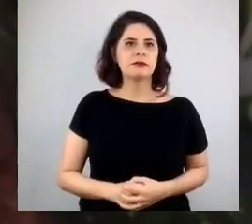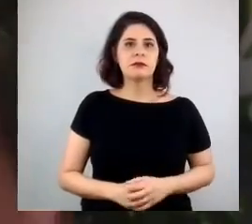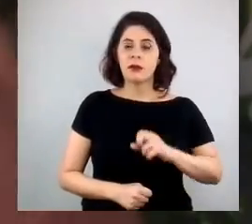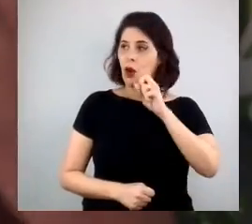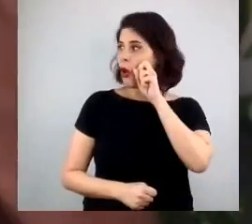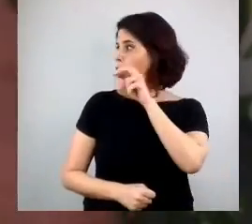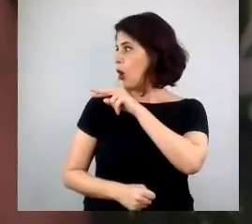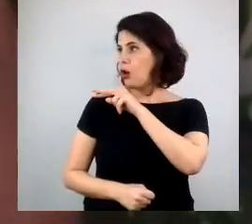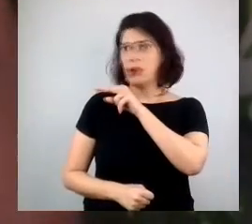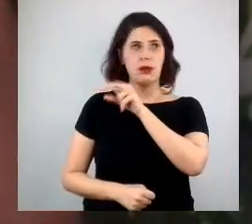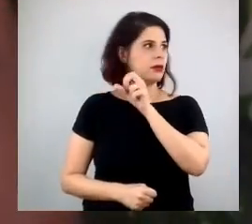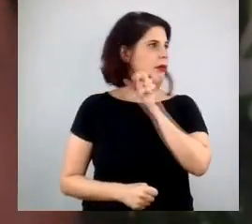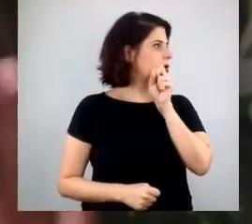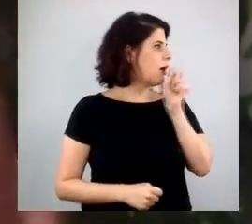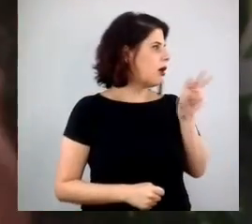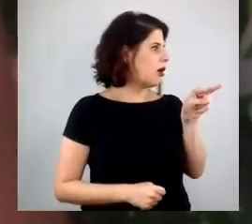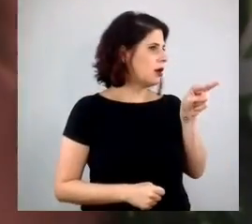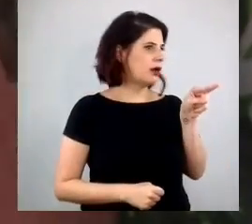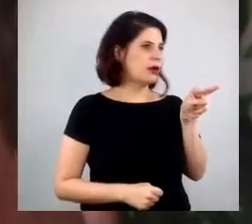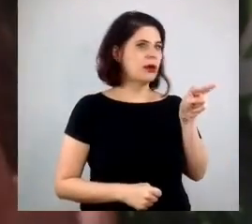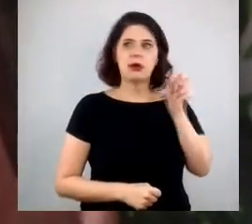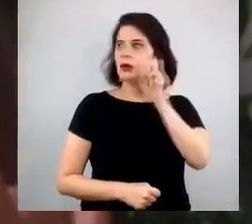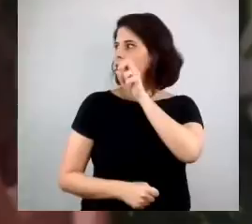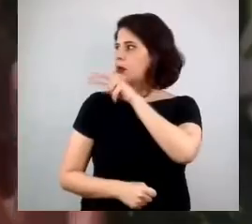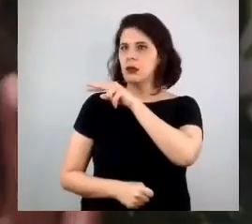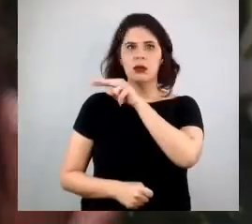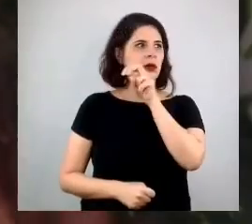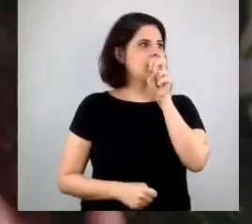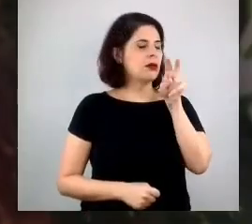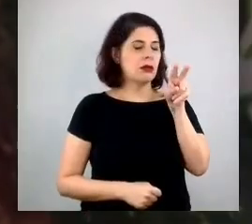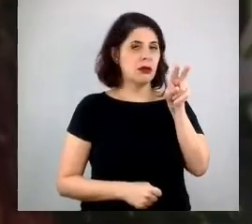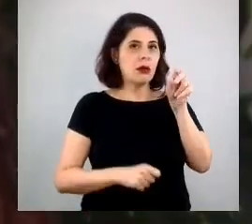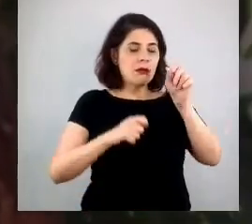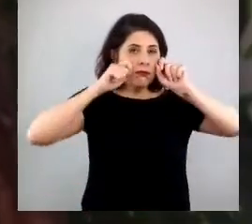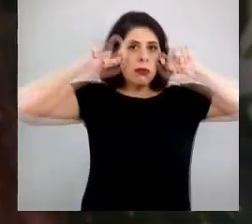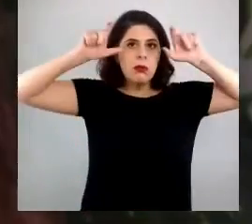outro, né? Perceber, abrir os olhos